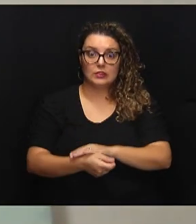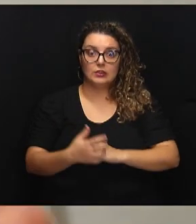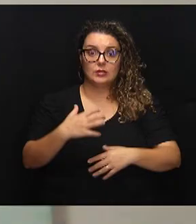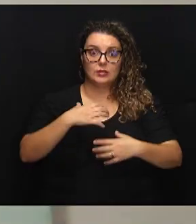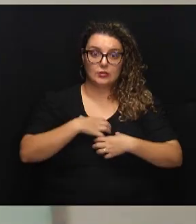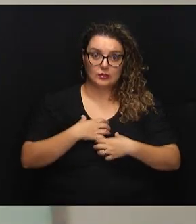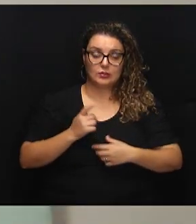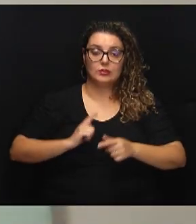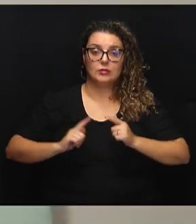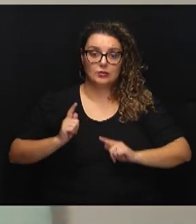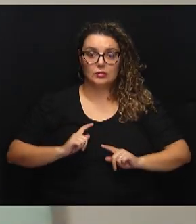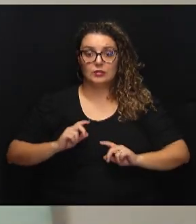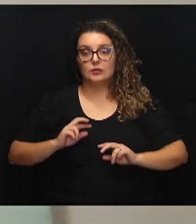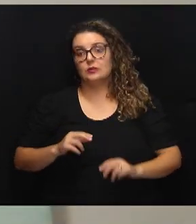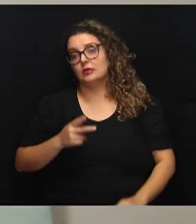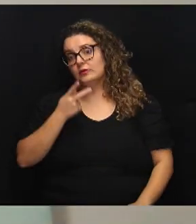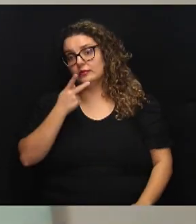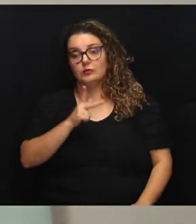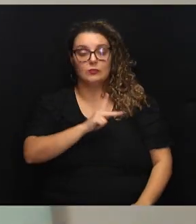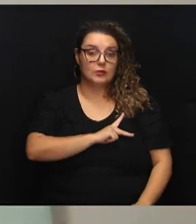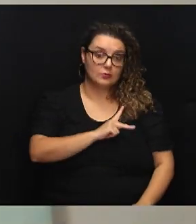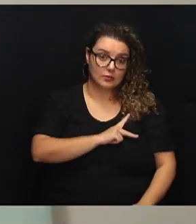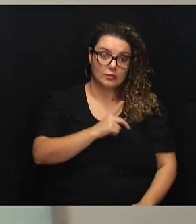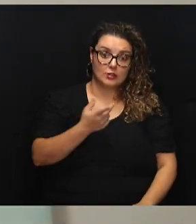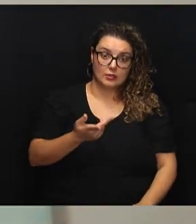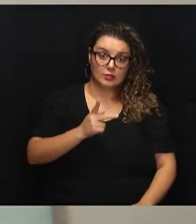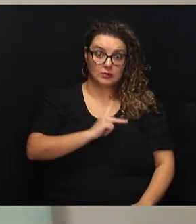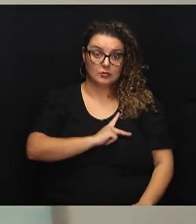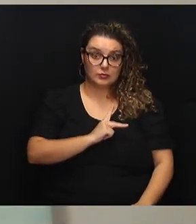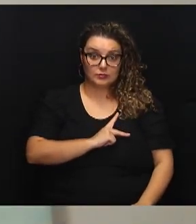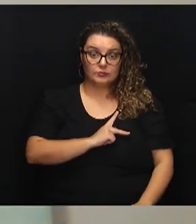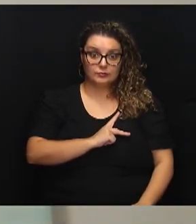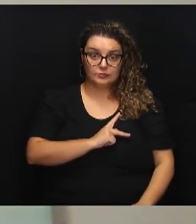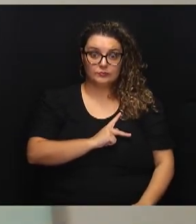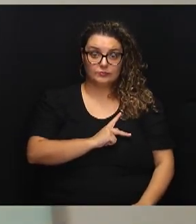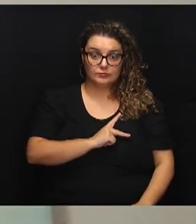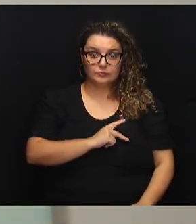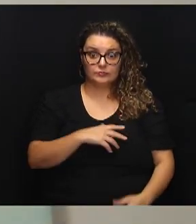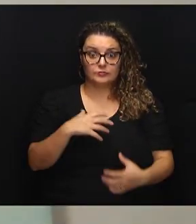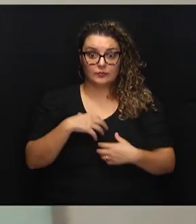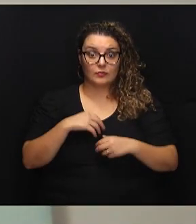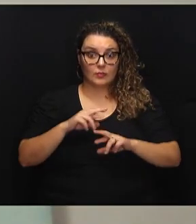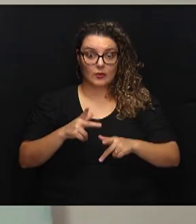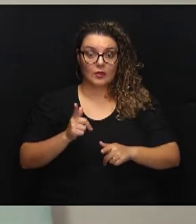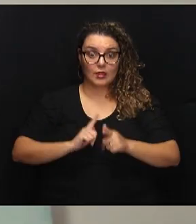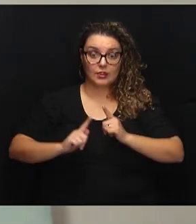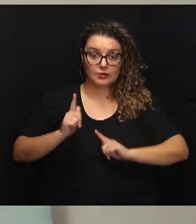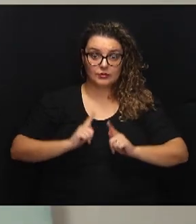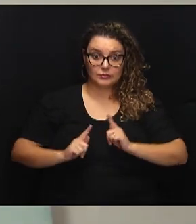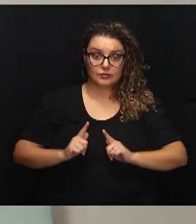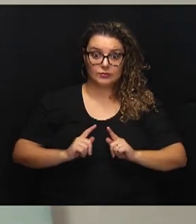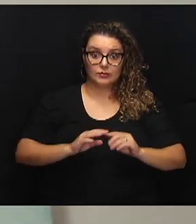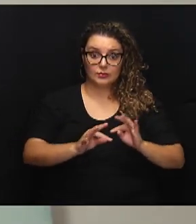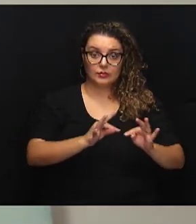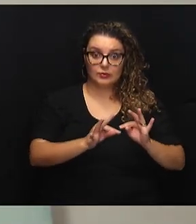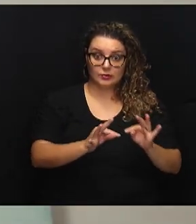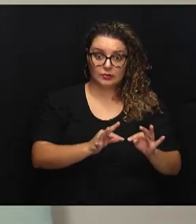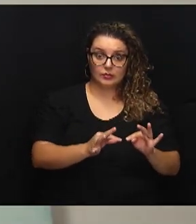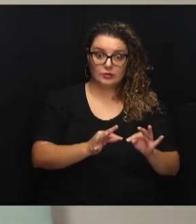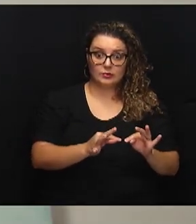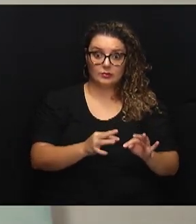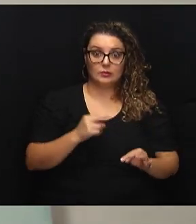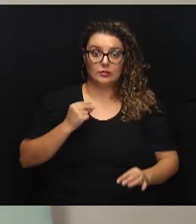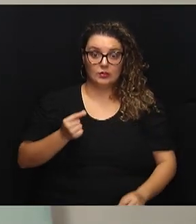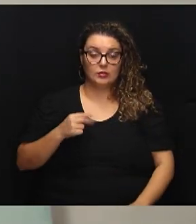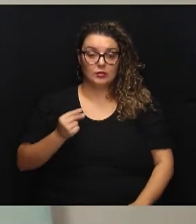gerir diferente. Ele citou o Palmeiras é um dos clubes que está com uma forma diferente de gestão, né? O técnico, ele está muito tempo